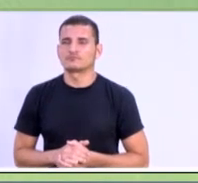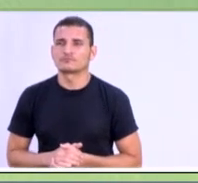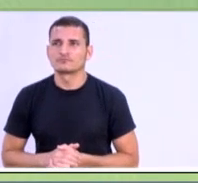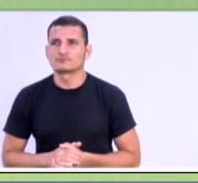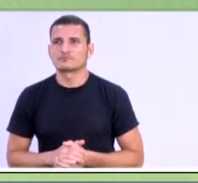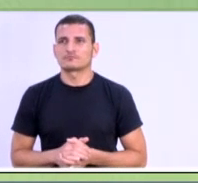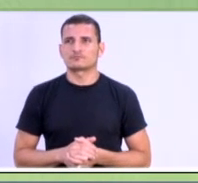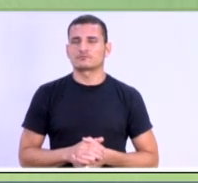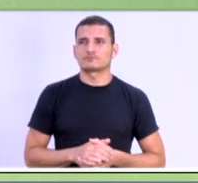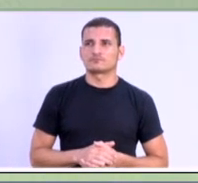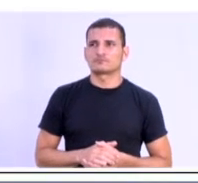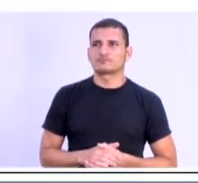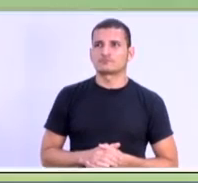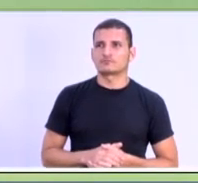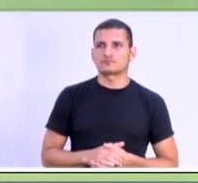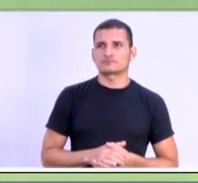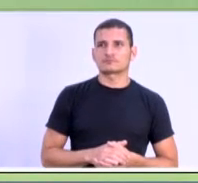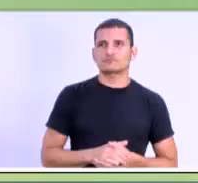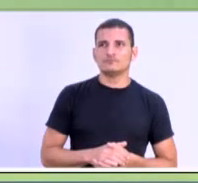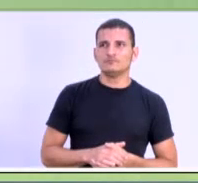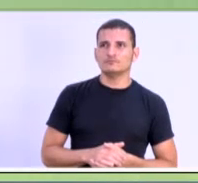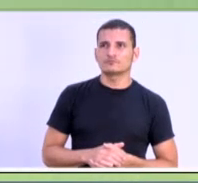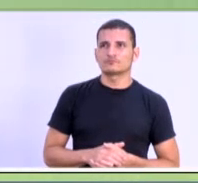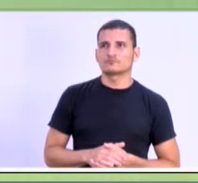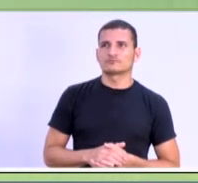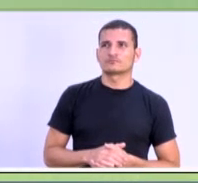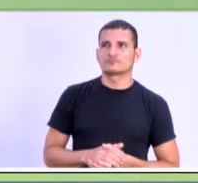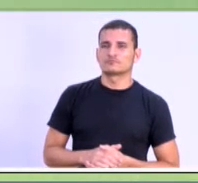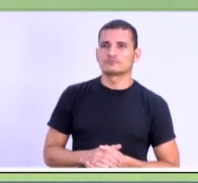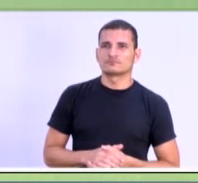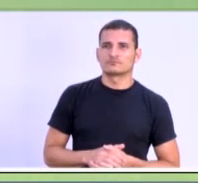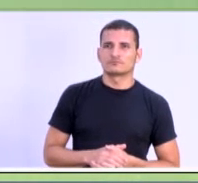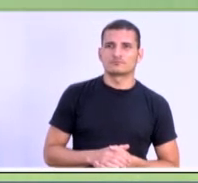né? Eu personalizei.